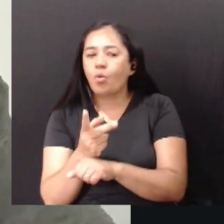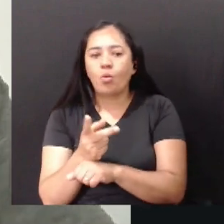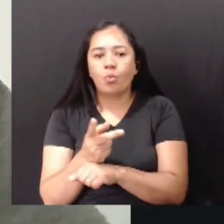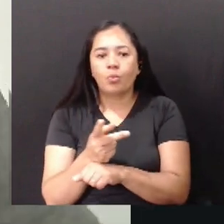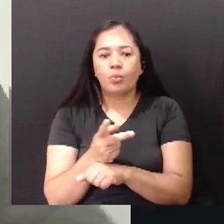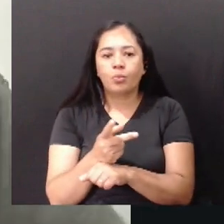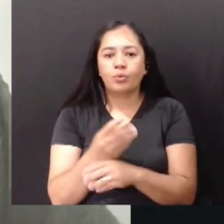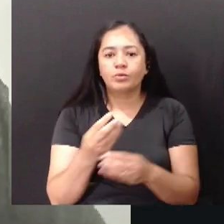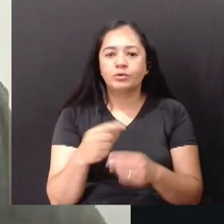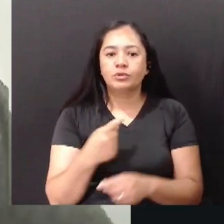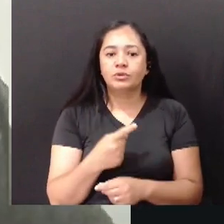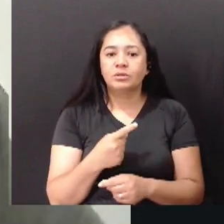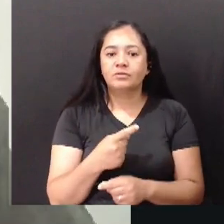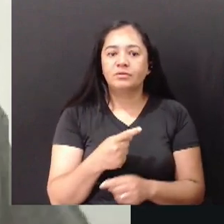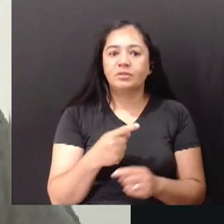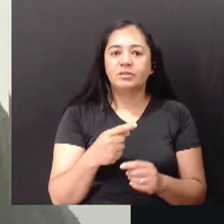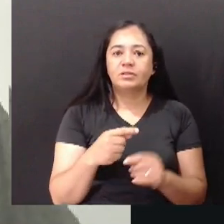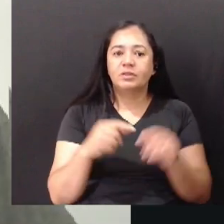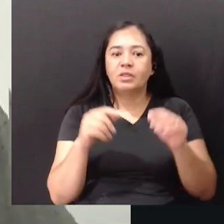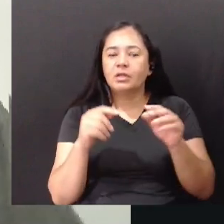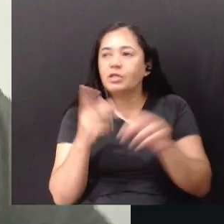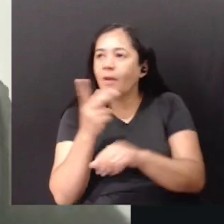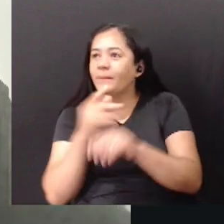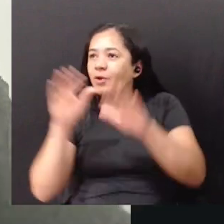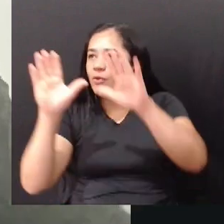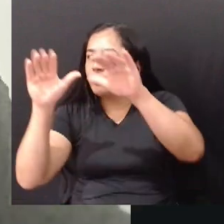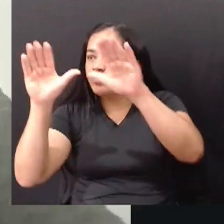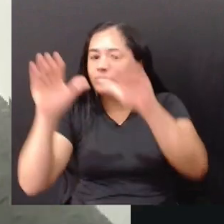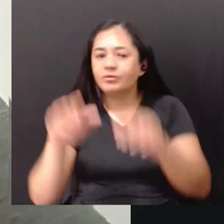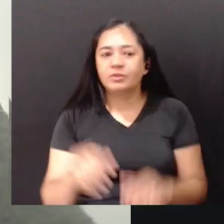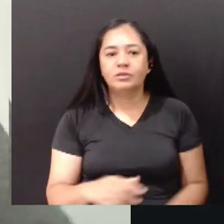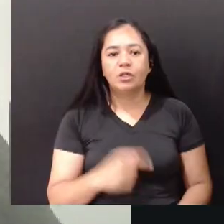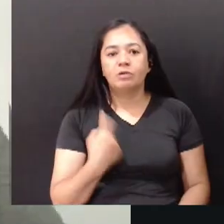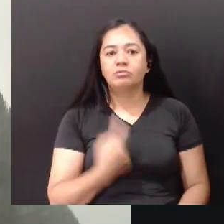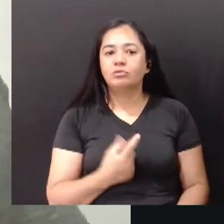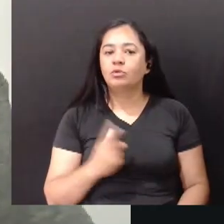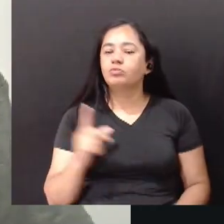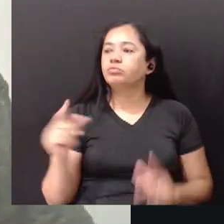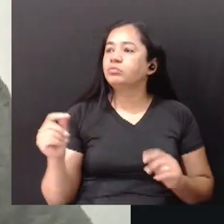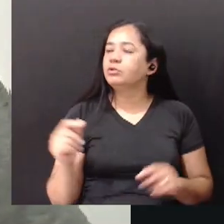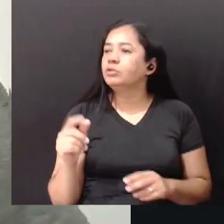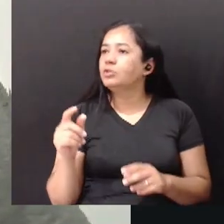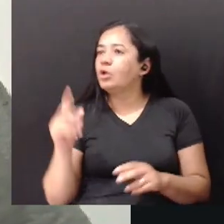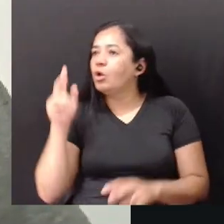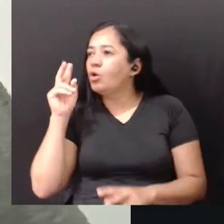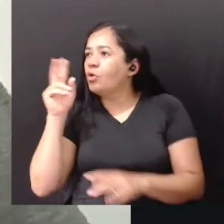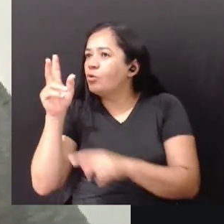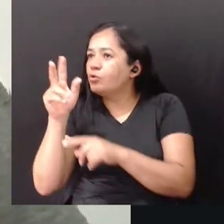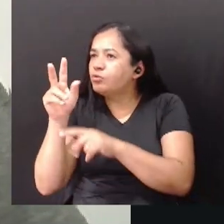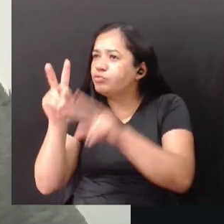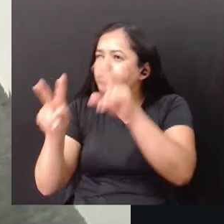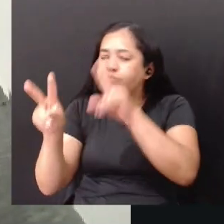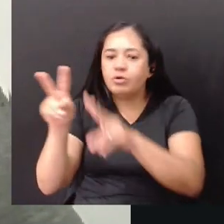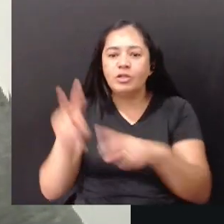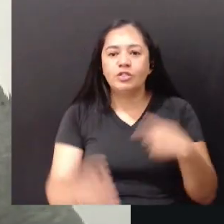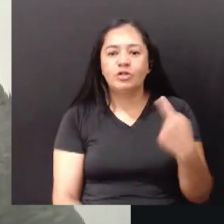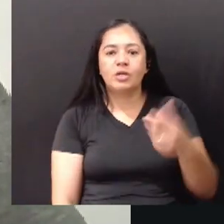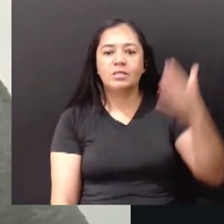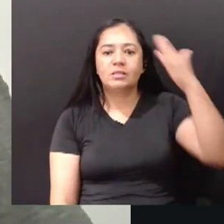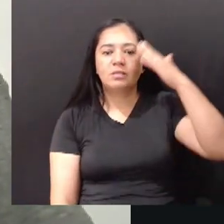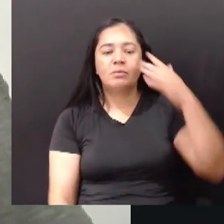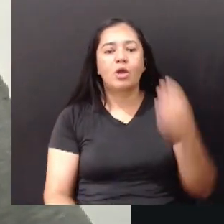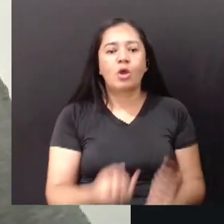procura fazer, né, o que a gente chama de passarinhada, uma saída para observação de aves, justamente para a gente